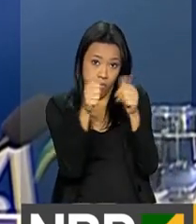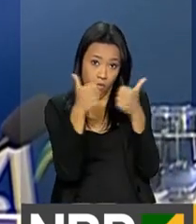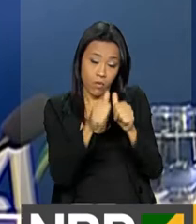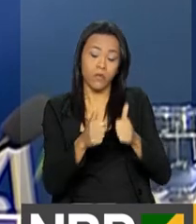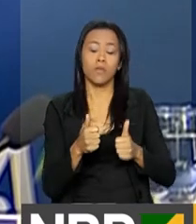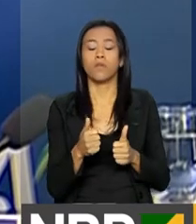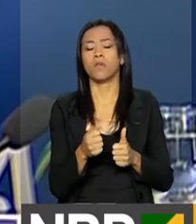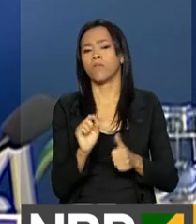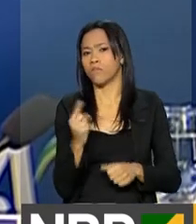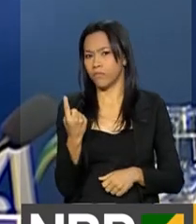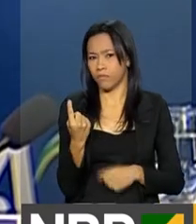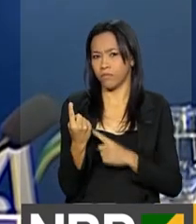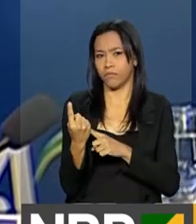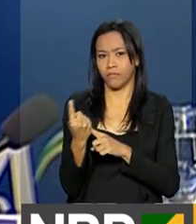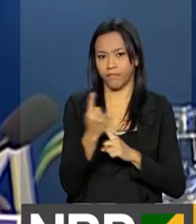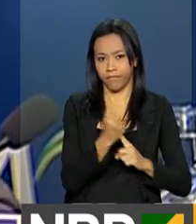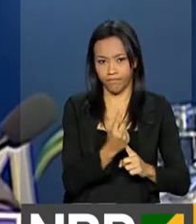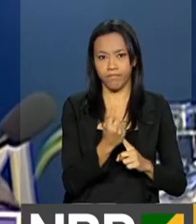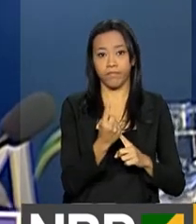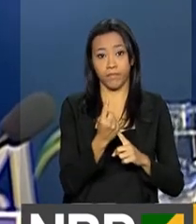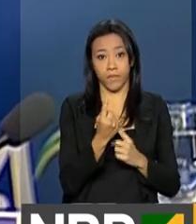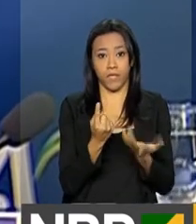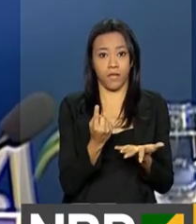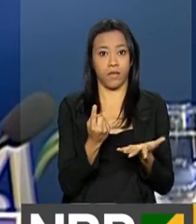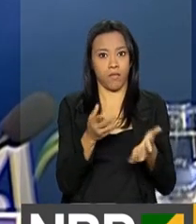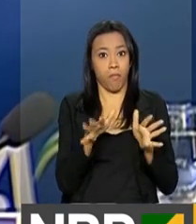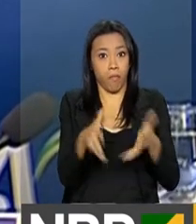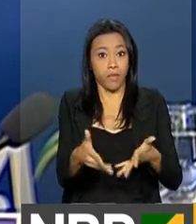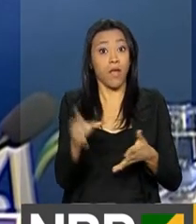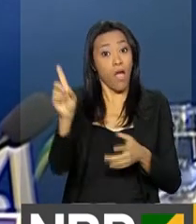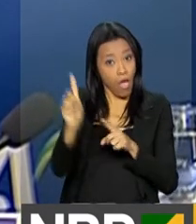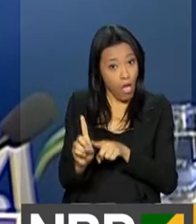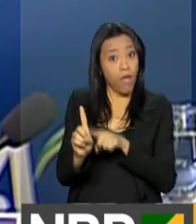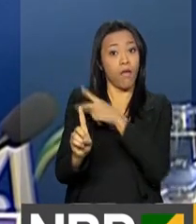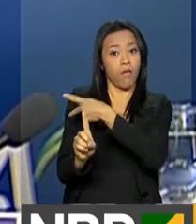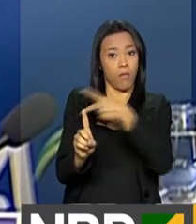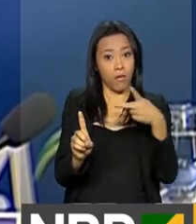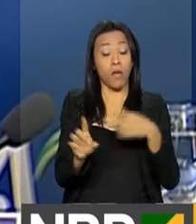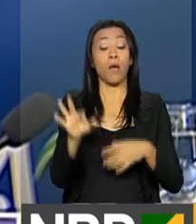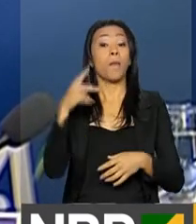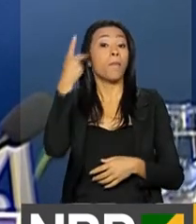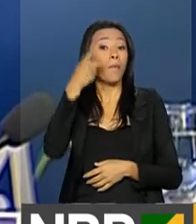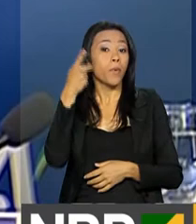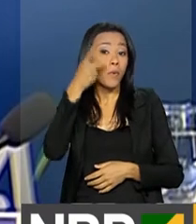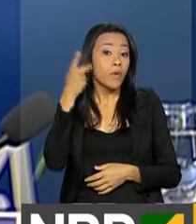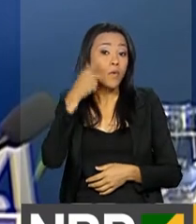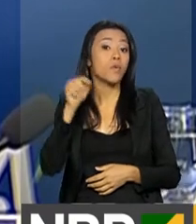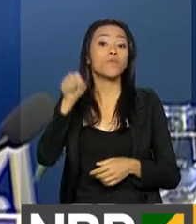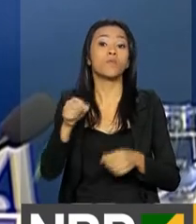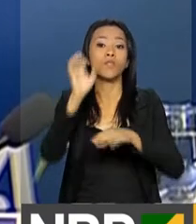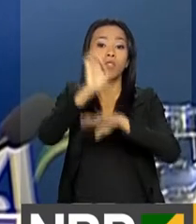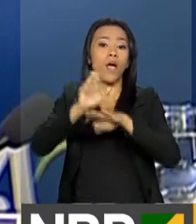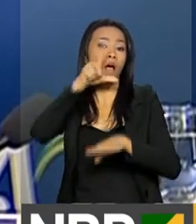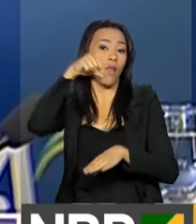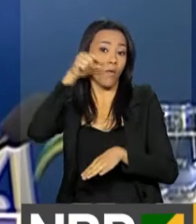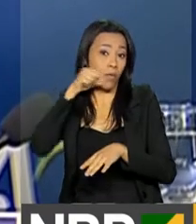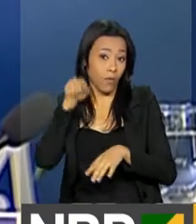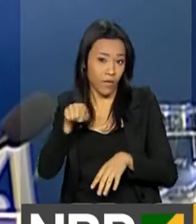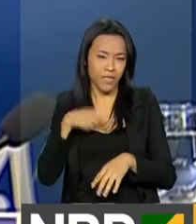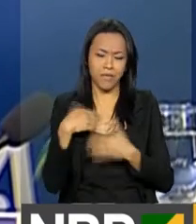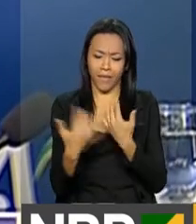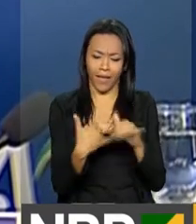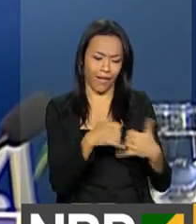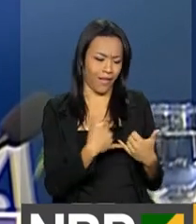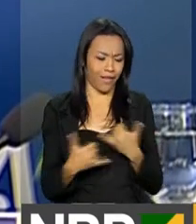um dos presentes, no caso era o procurador-geral de Alagoas, ele a todo momento, por